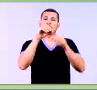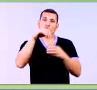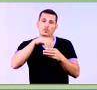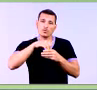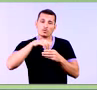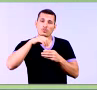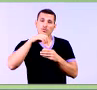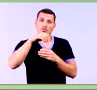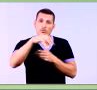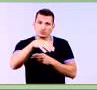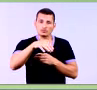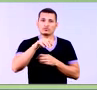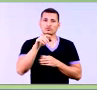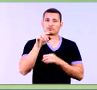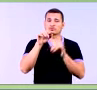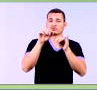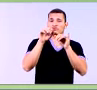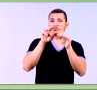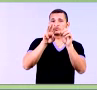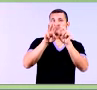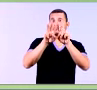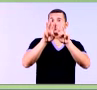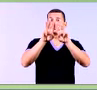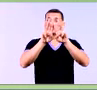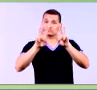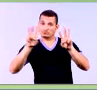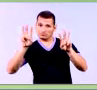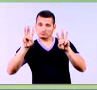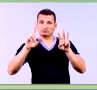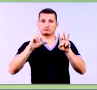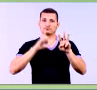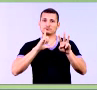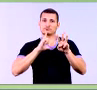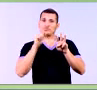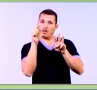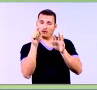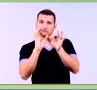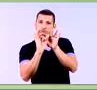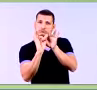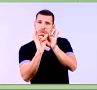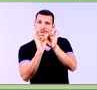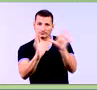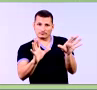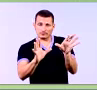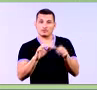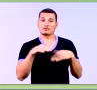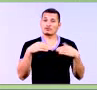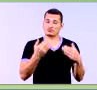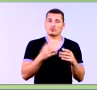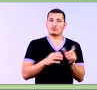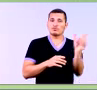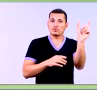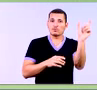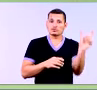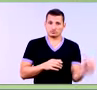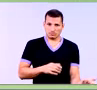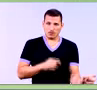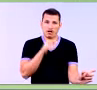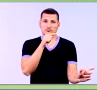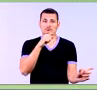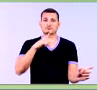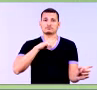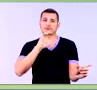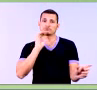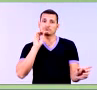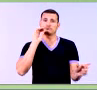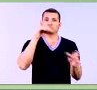que o site deixa disponível. Em outras palavras, o usuário passa a fazer parte